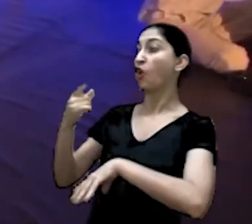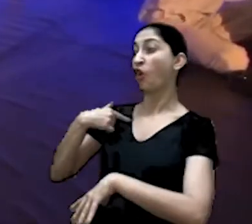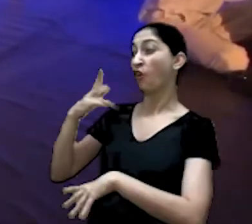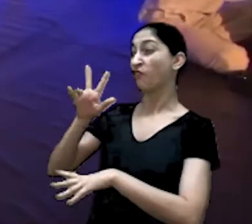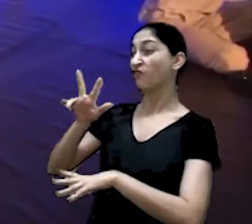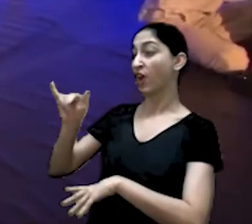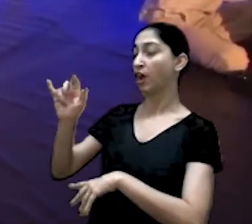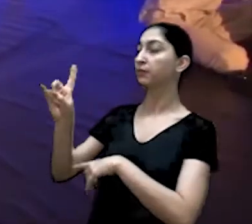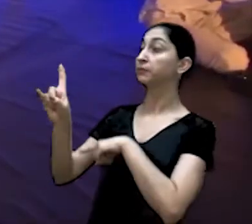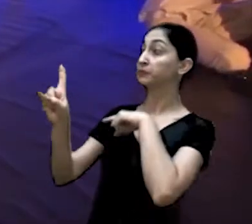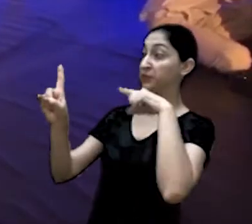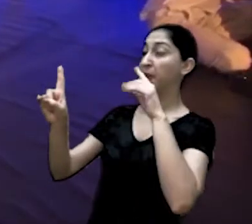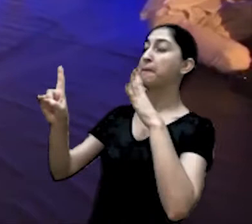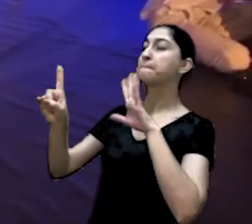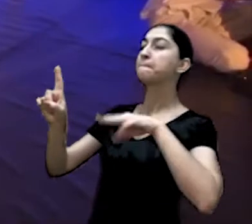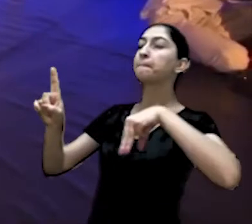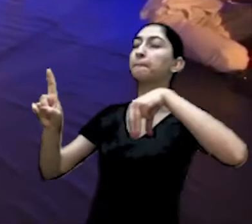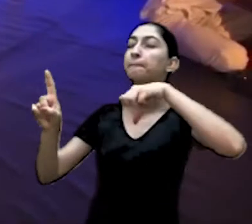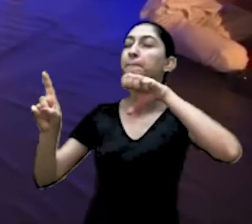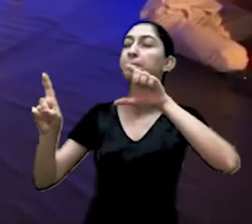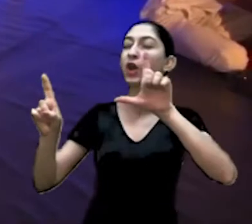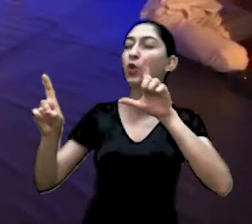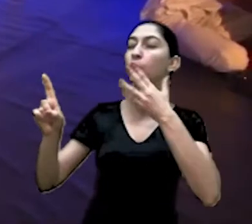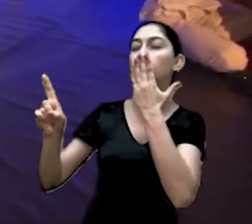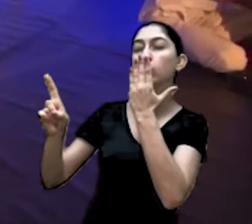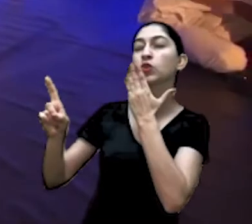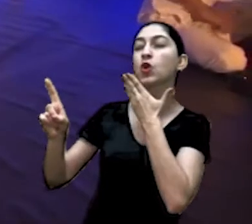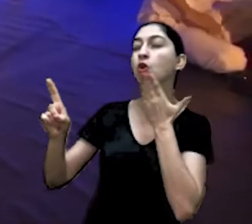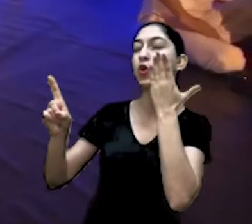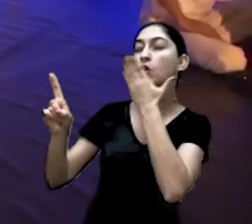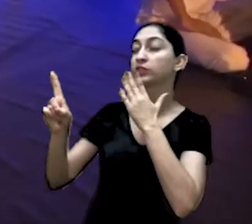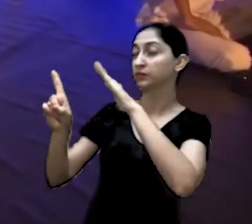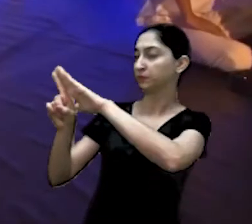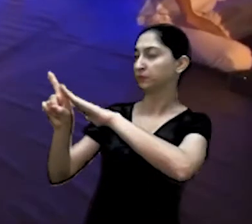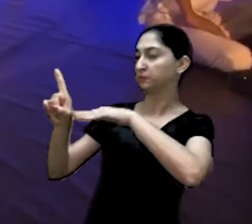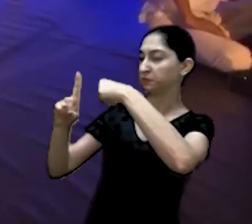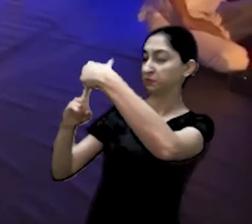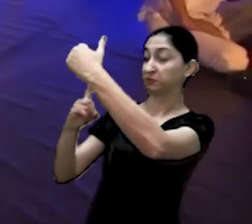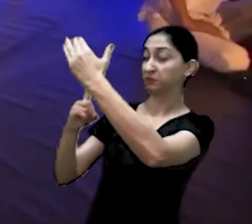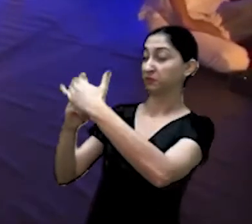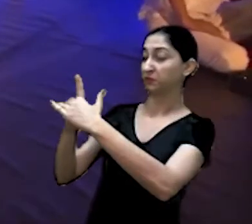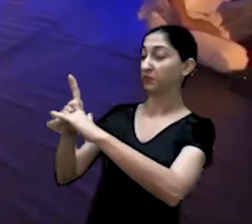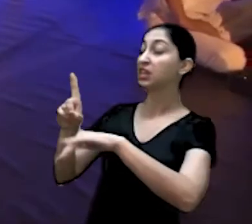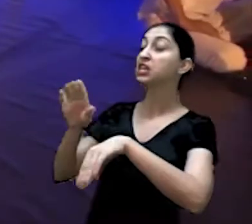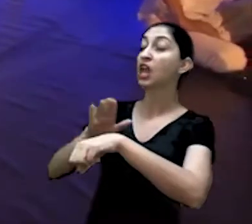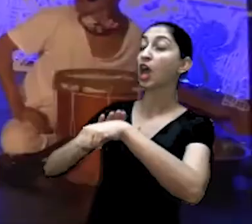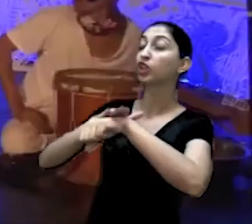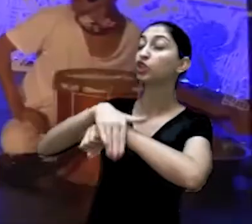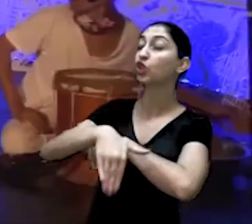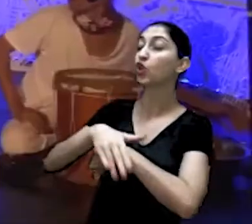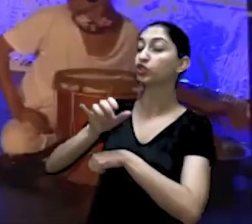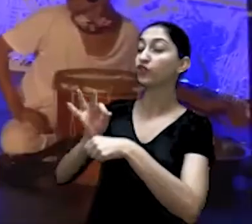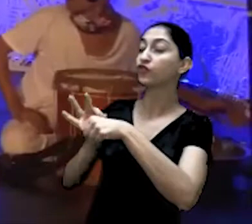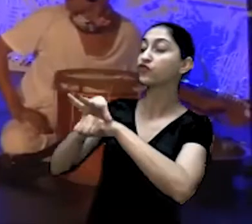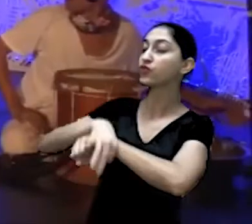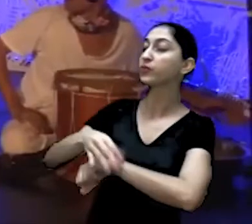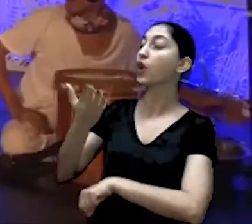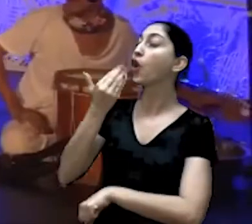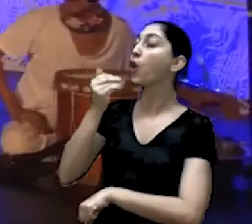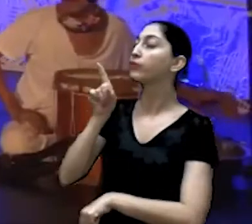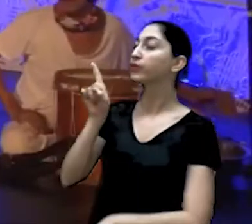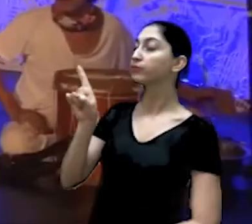corpo inteiro, para que de noite as formigas listradas venham te devorar.